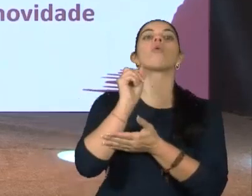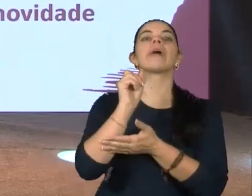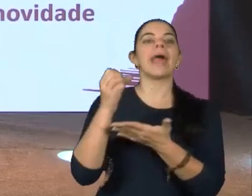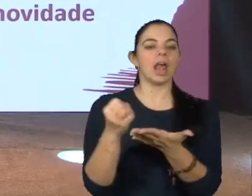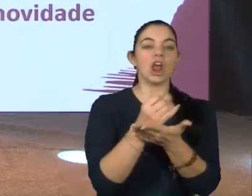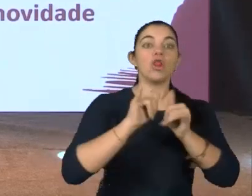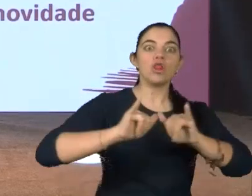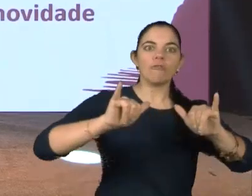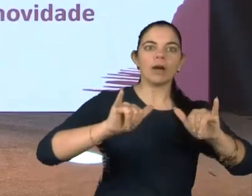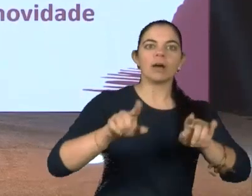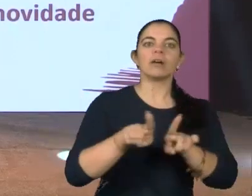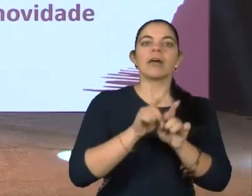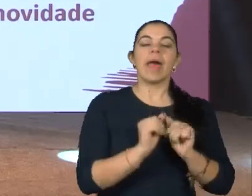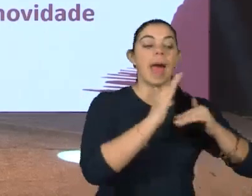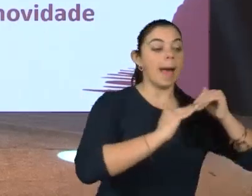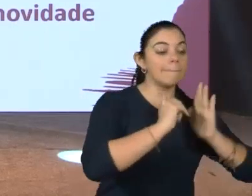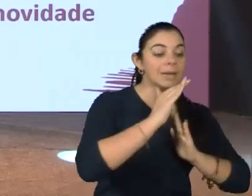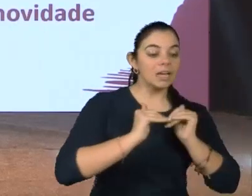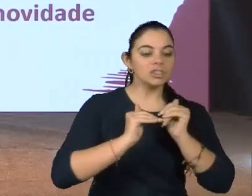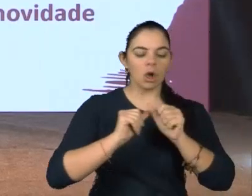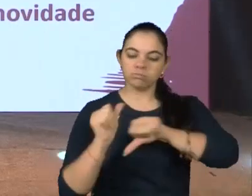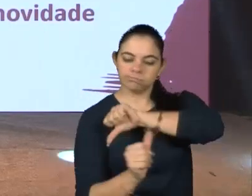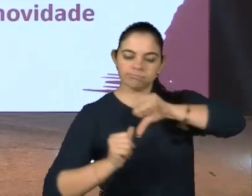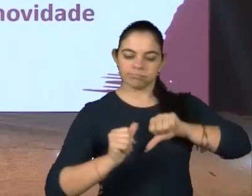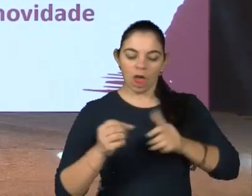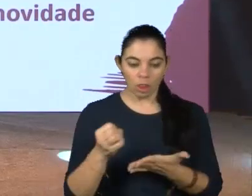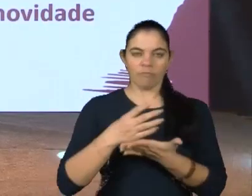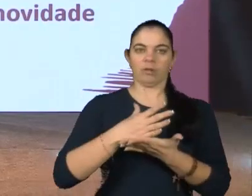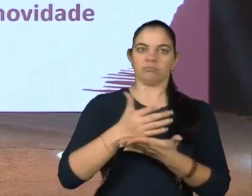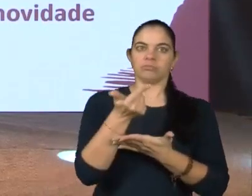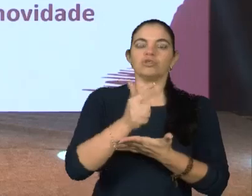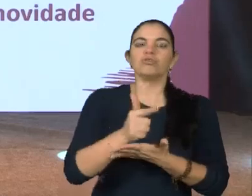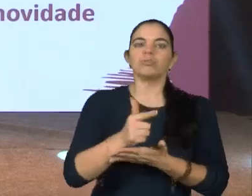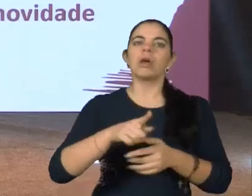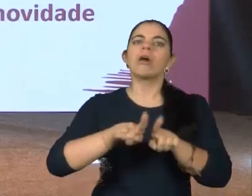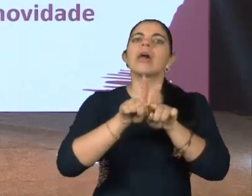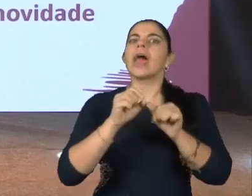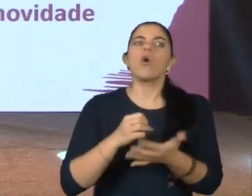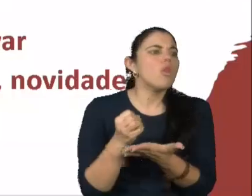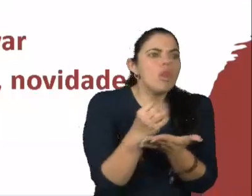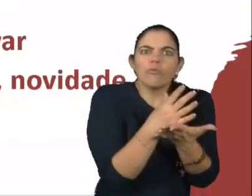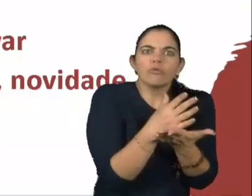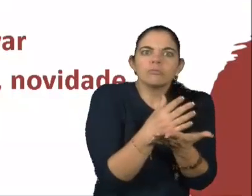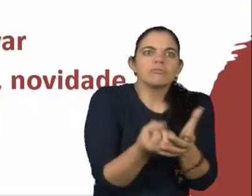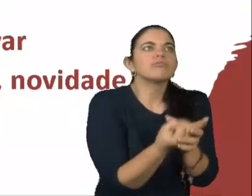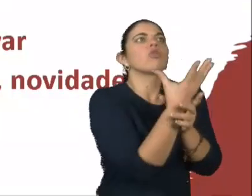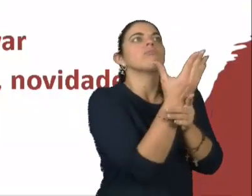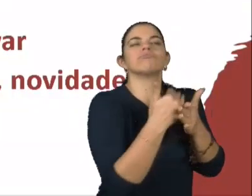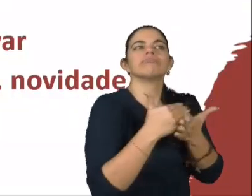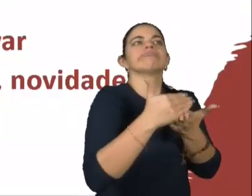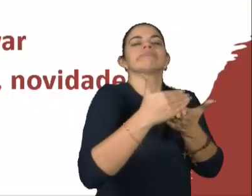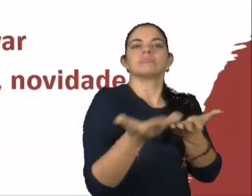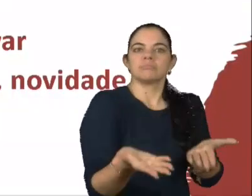inovar é a ação ou efeito de inovar. Inovação é isso. É aquilo que é novo. Uma coisa nova. Trocando em